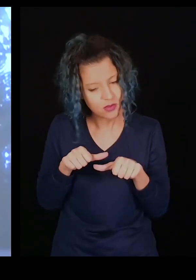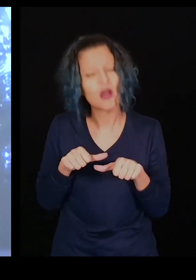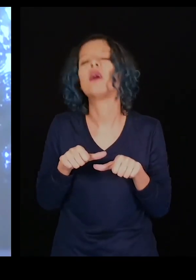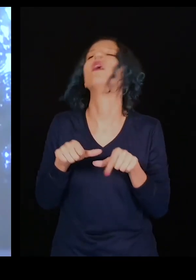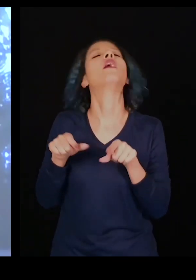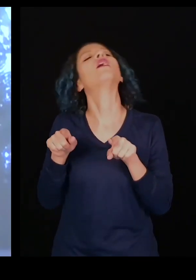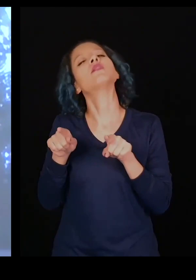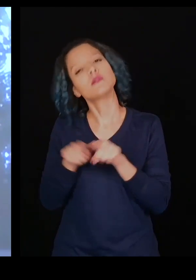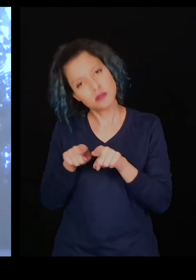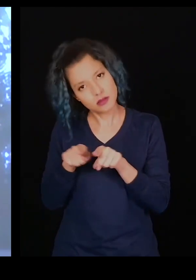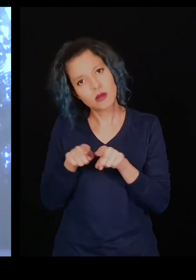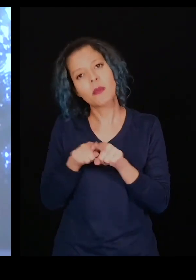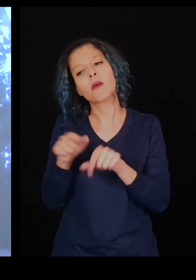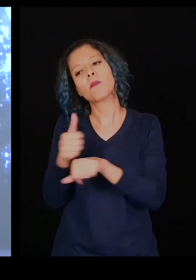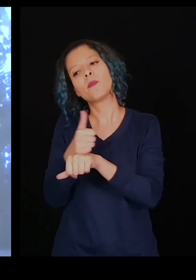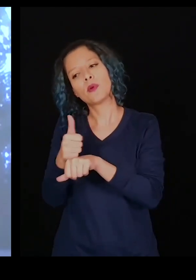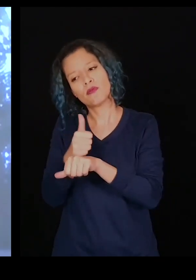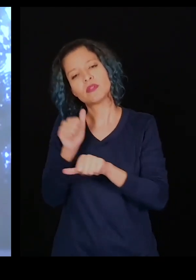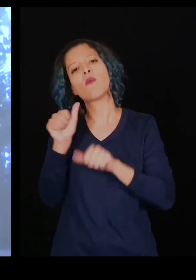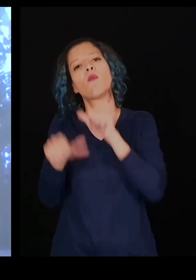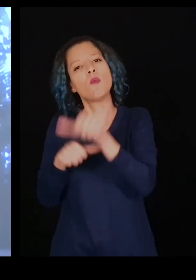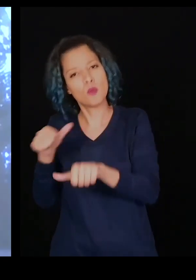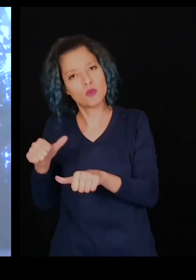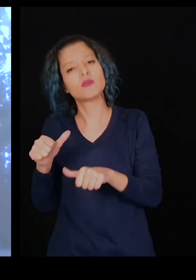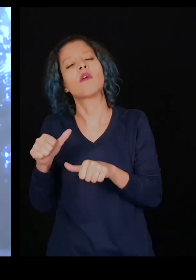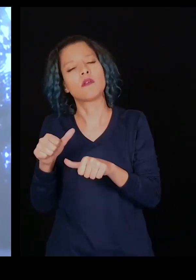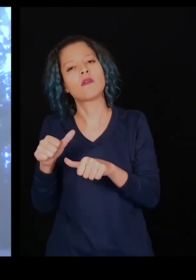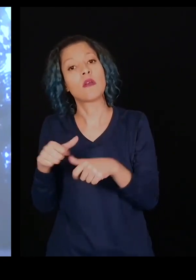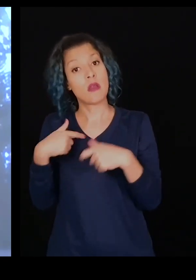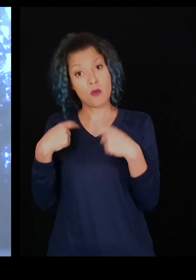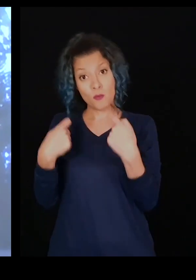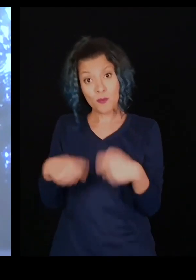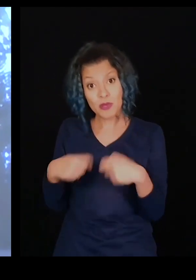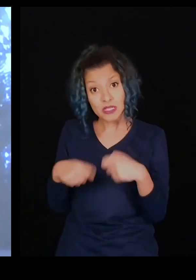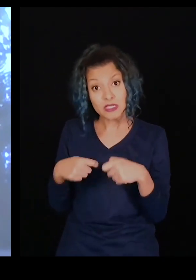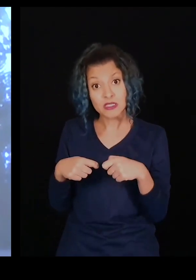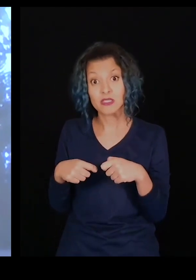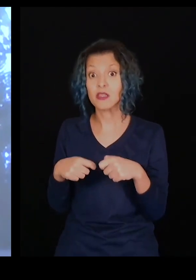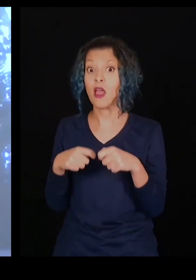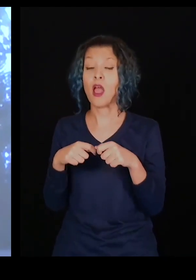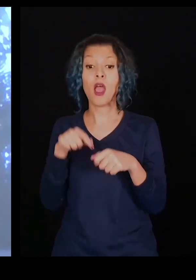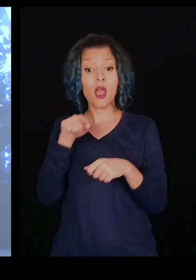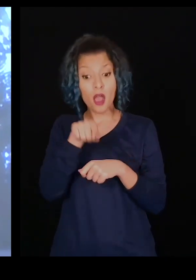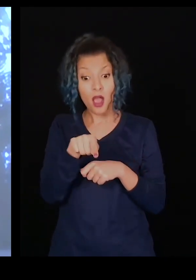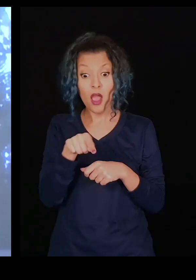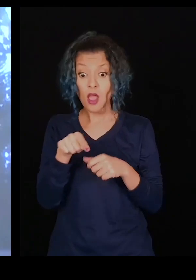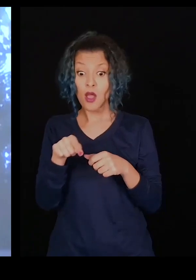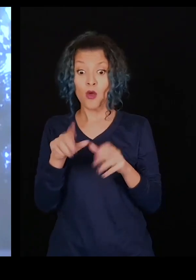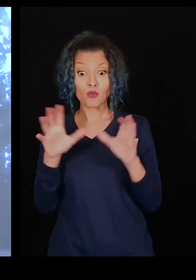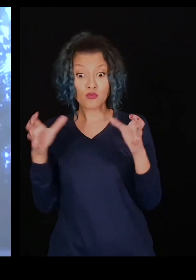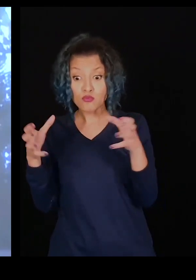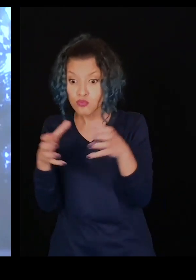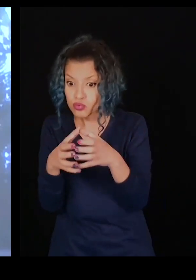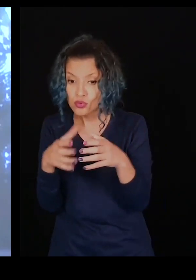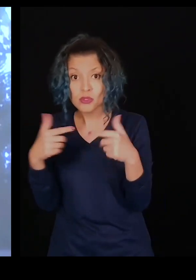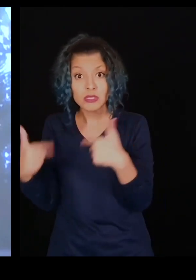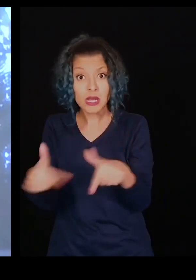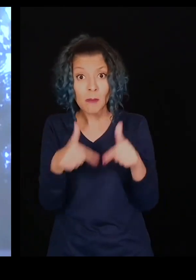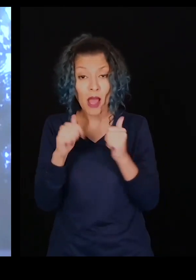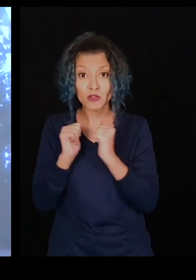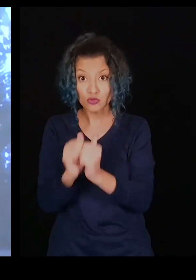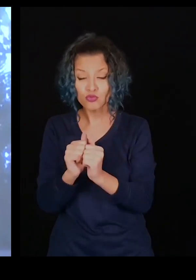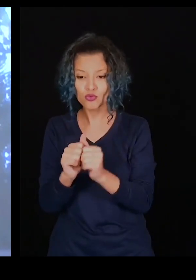profissional. Eu tenho que olhar para o meu time, eu tenho que olhar para todo mundo em volta de outra forma. Eu